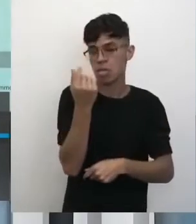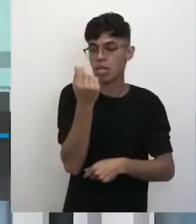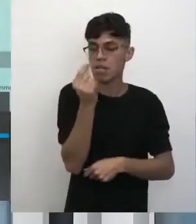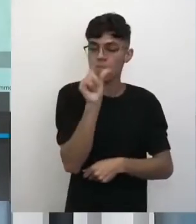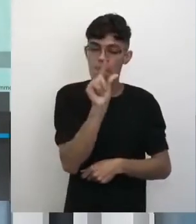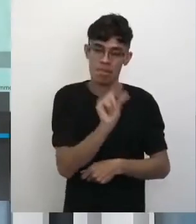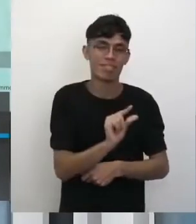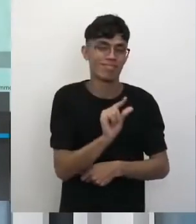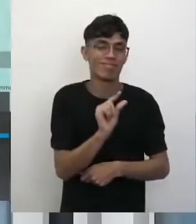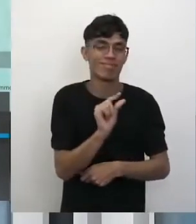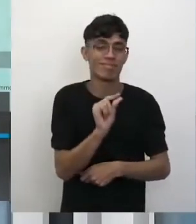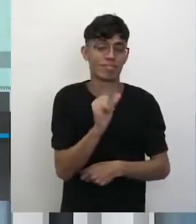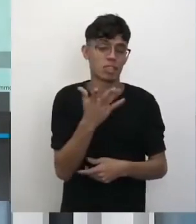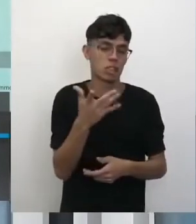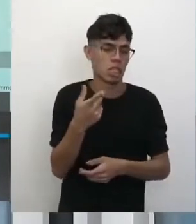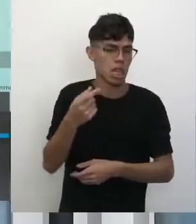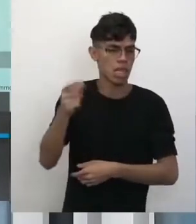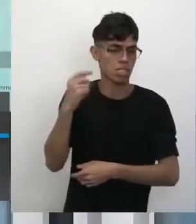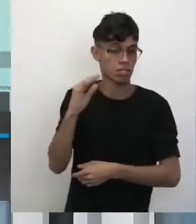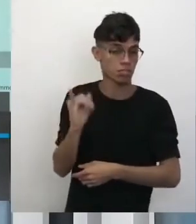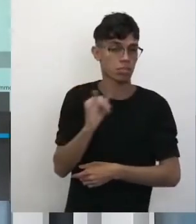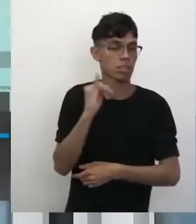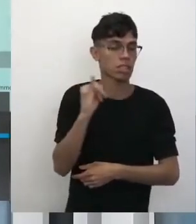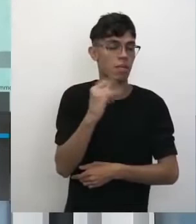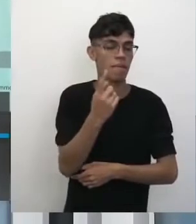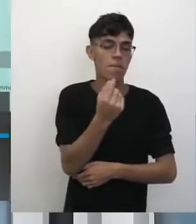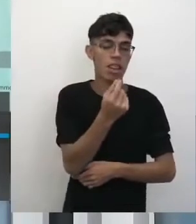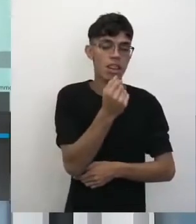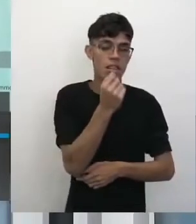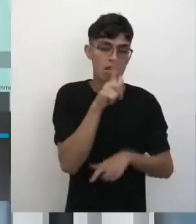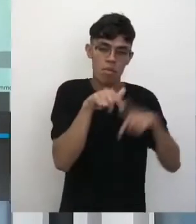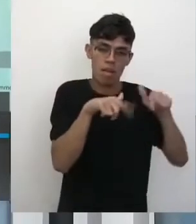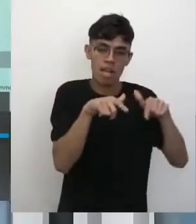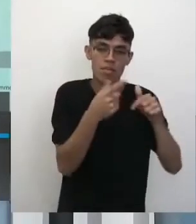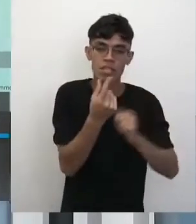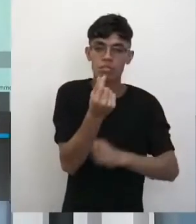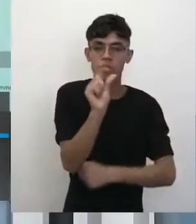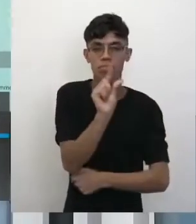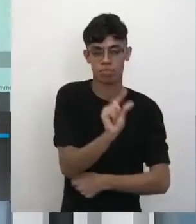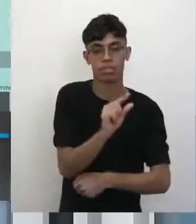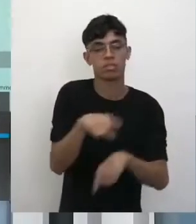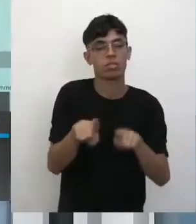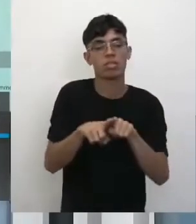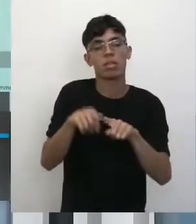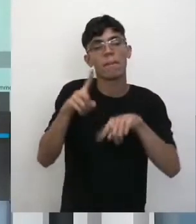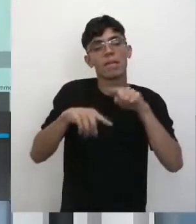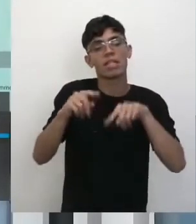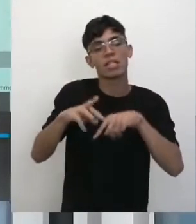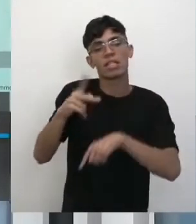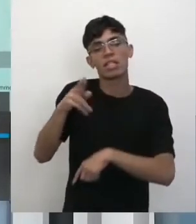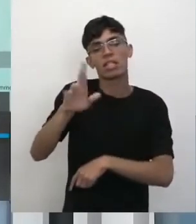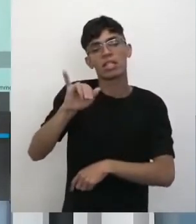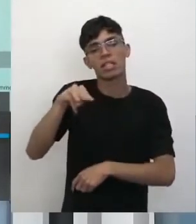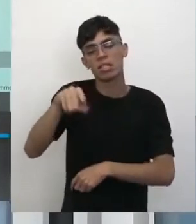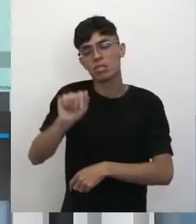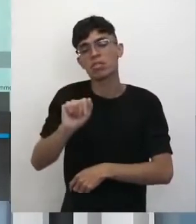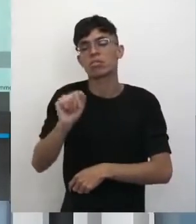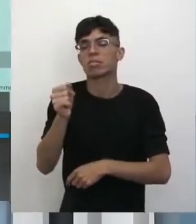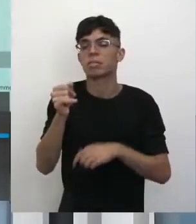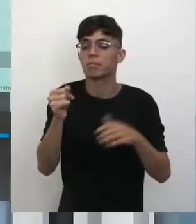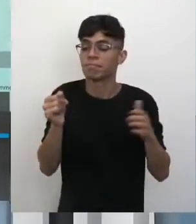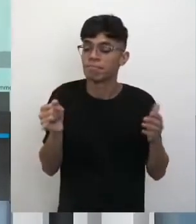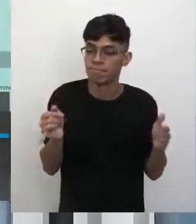fator locacional importante da época, que tem a questão aí da matéria-prima, né, tem a questão aí dos